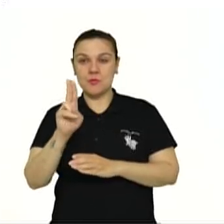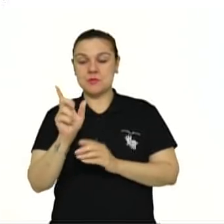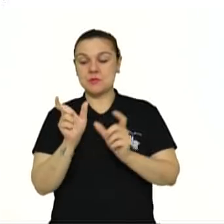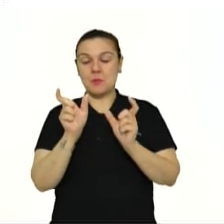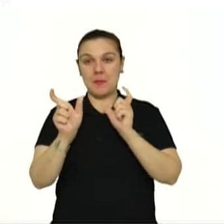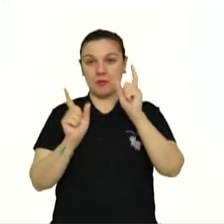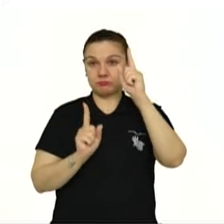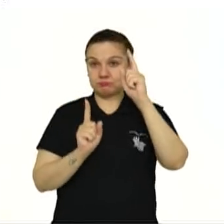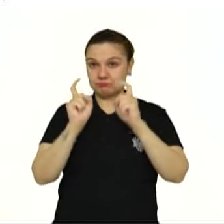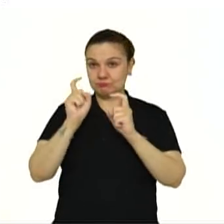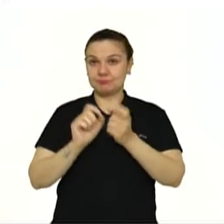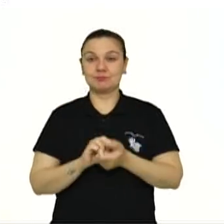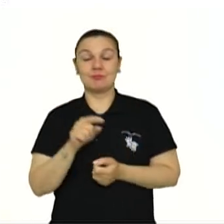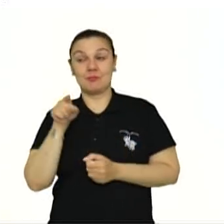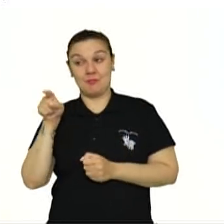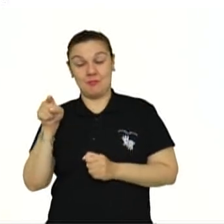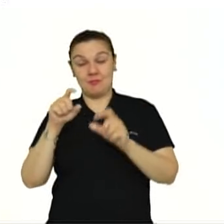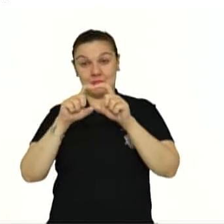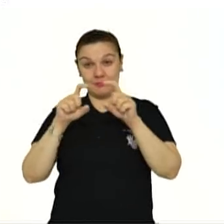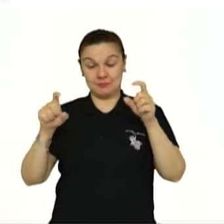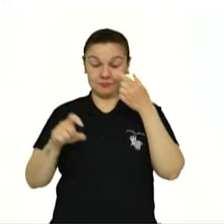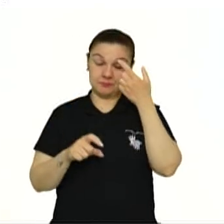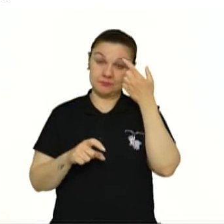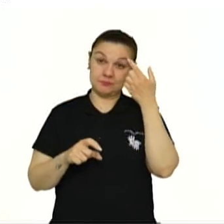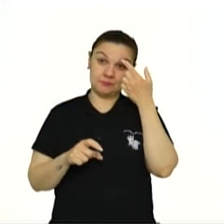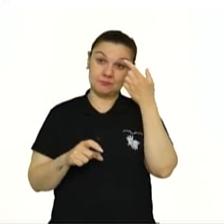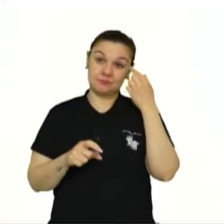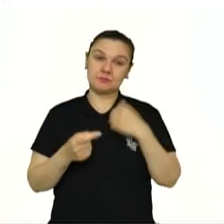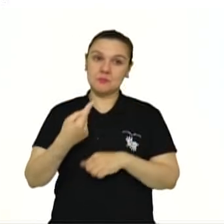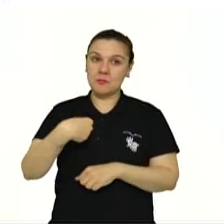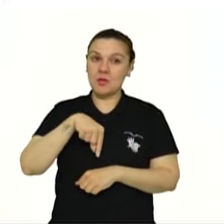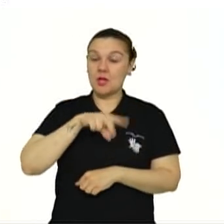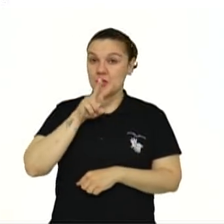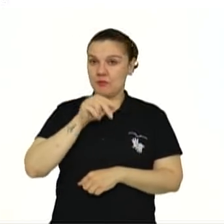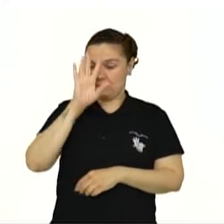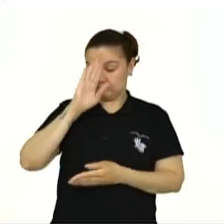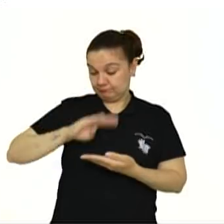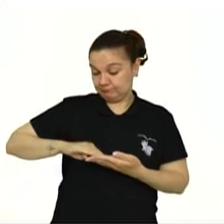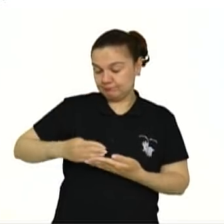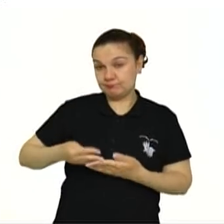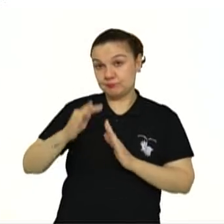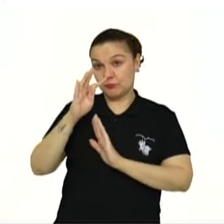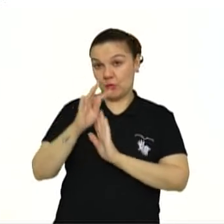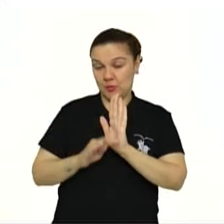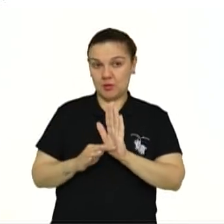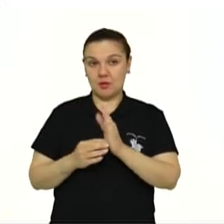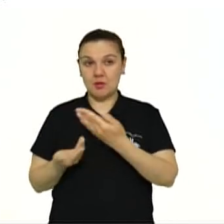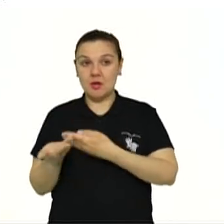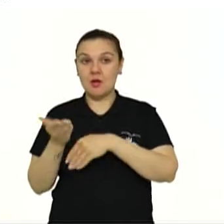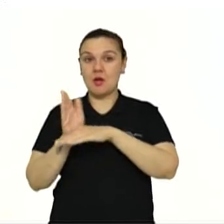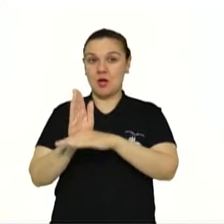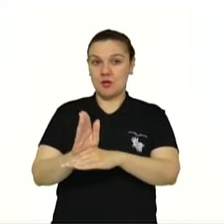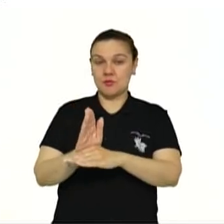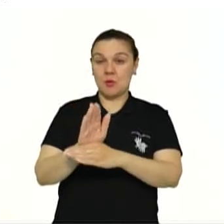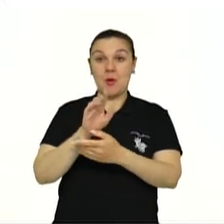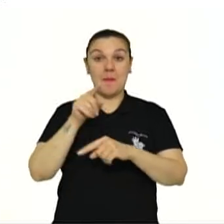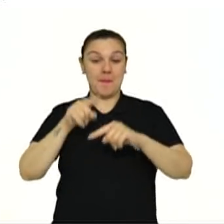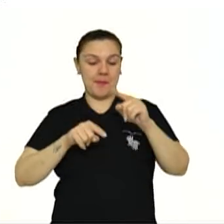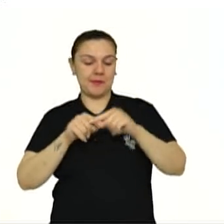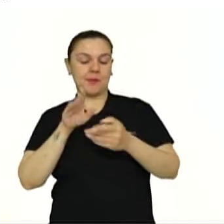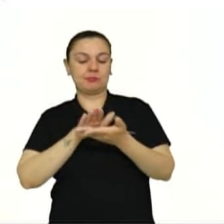palavras e expressões nesta tirinha, tá? Nós vamos interpretar o texto com auxílio de material